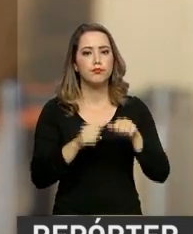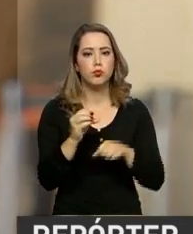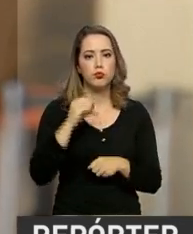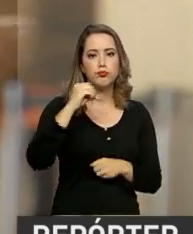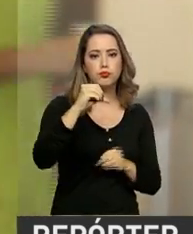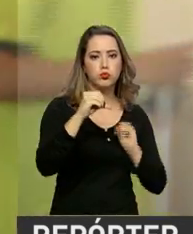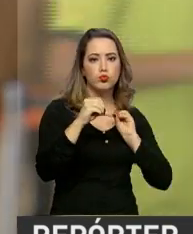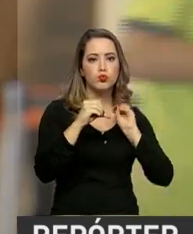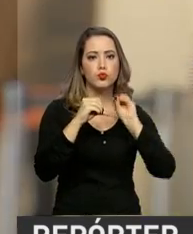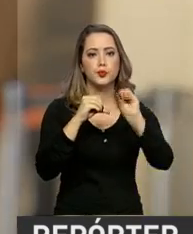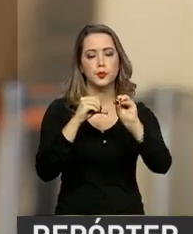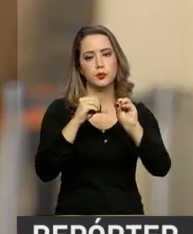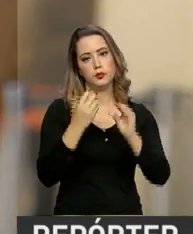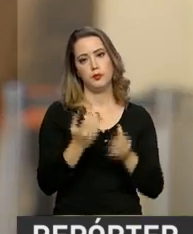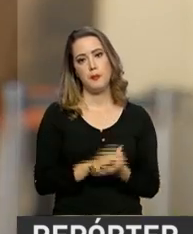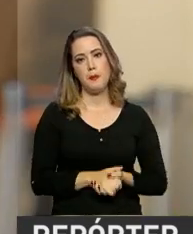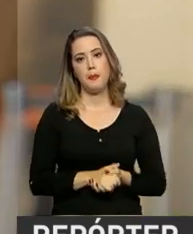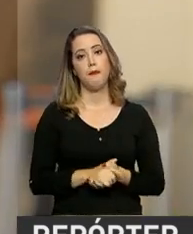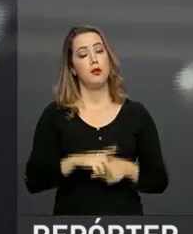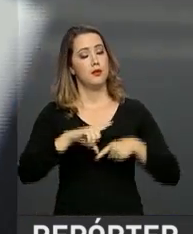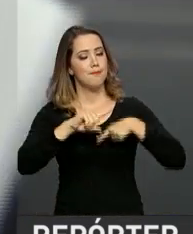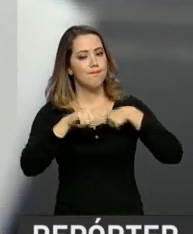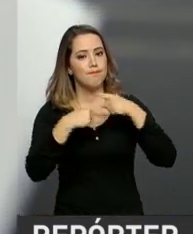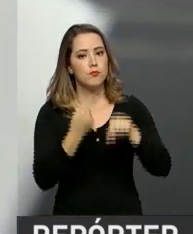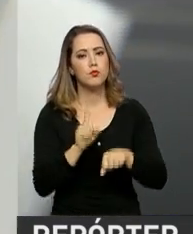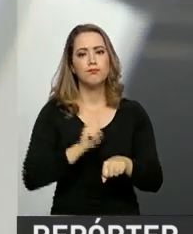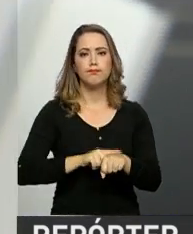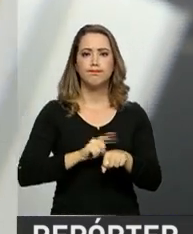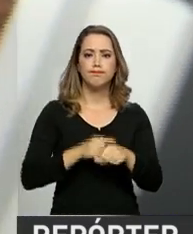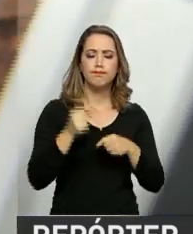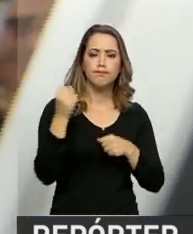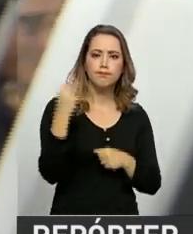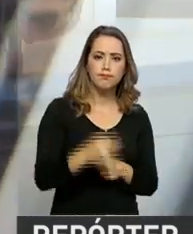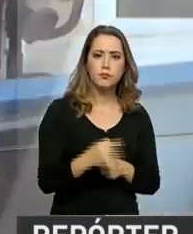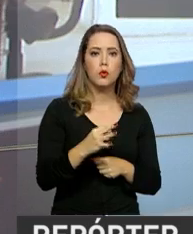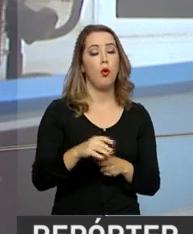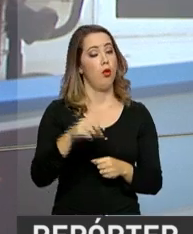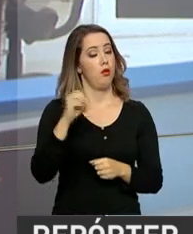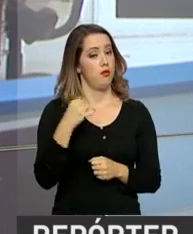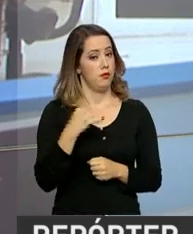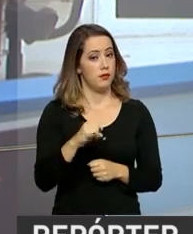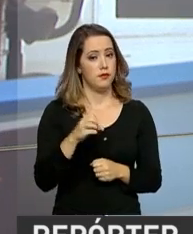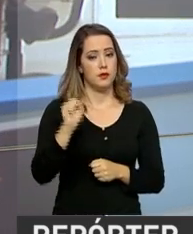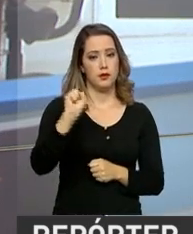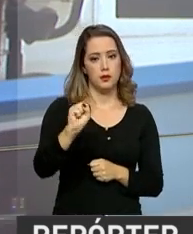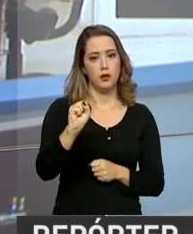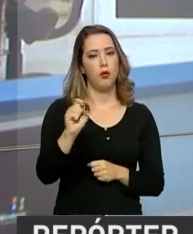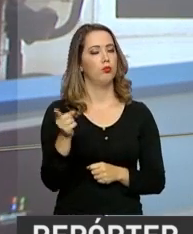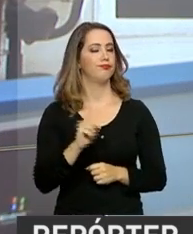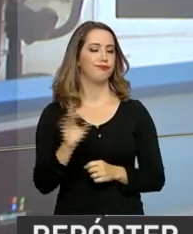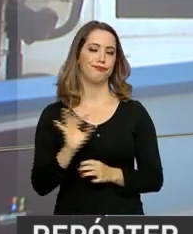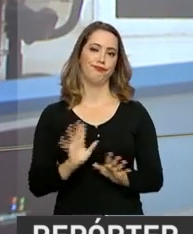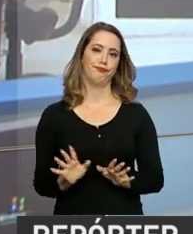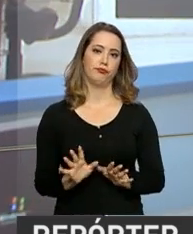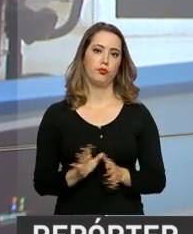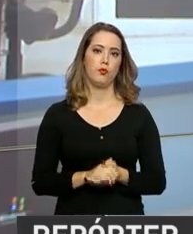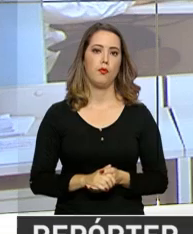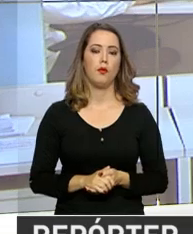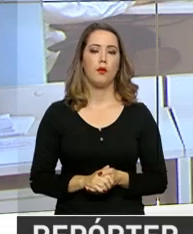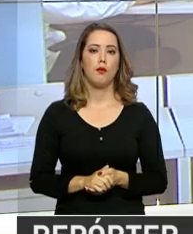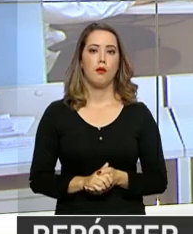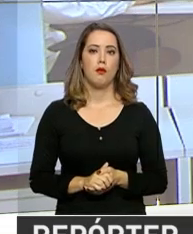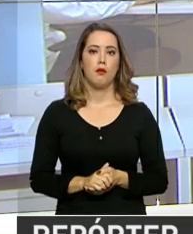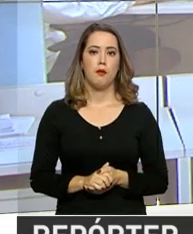sobre a nova forma de discagem após um período de TR as chamadas com oito dígitos não serão mais